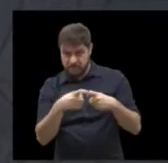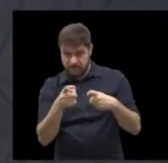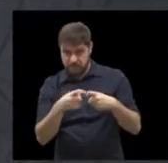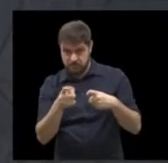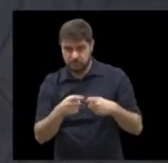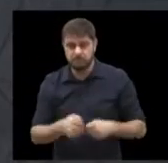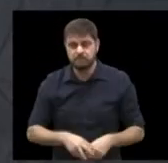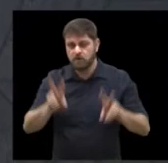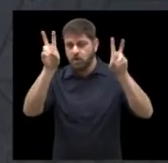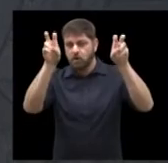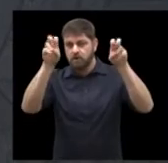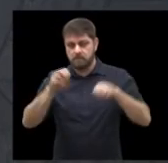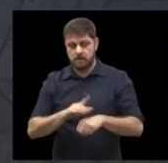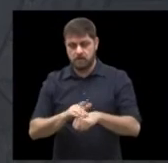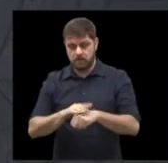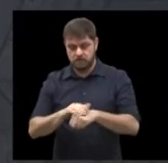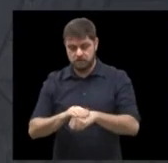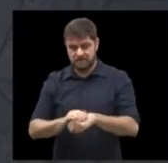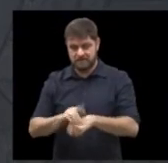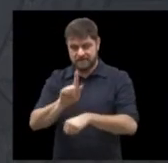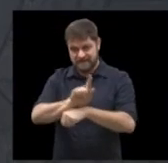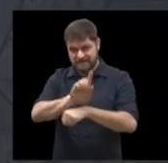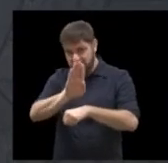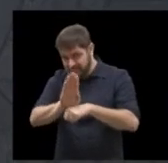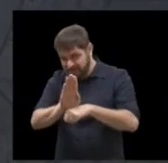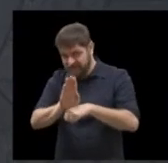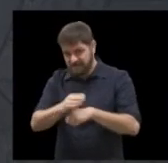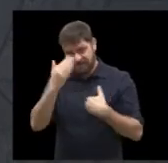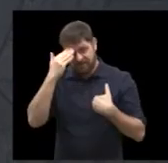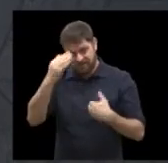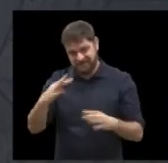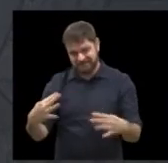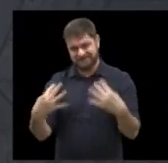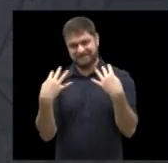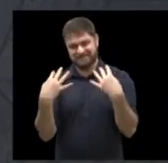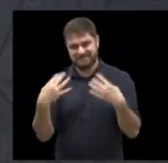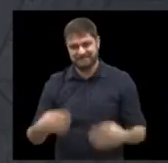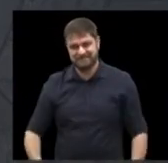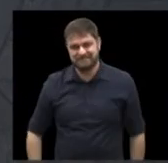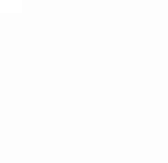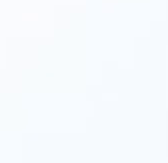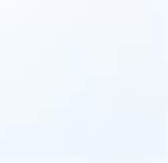neurologista clínico, sobre a doença Guillain-Barré. Obrigada por ter ficado com a gente.